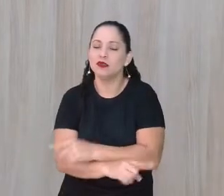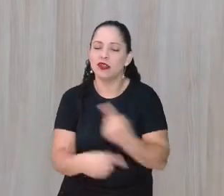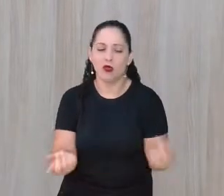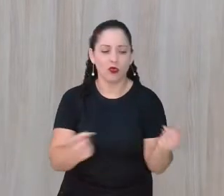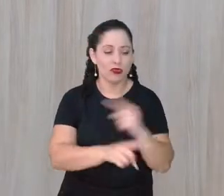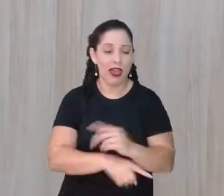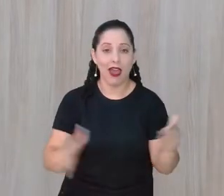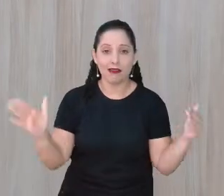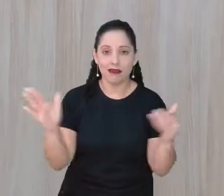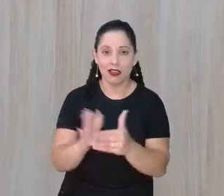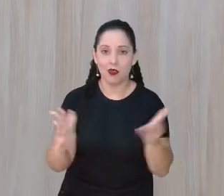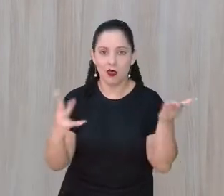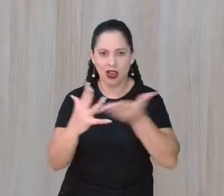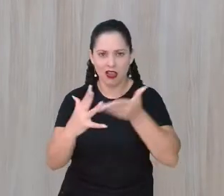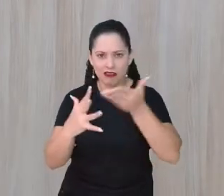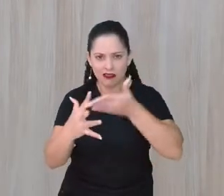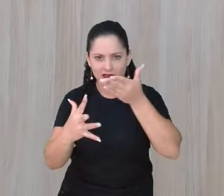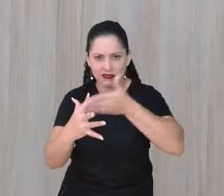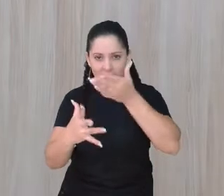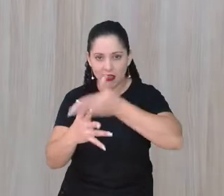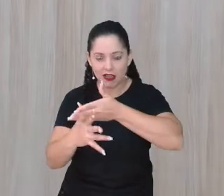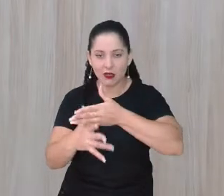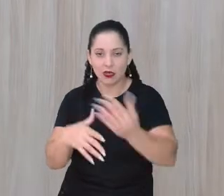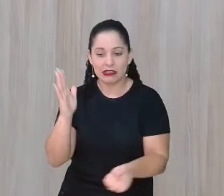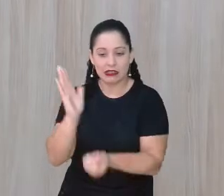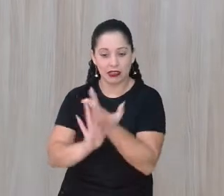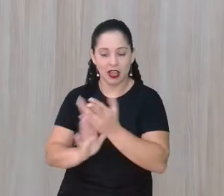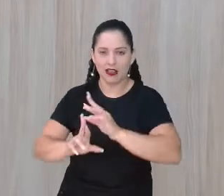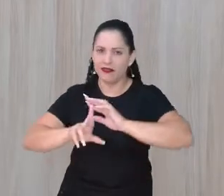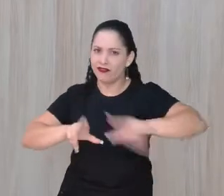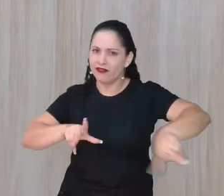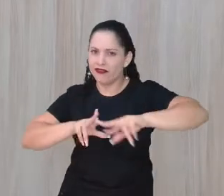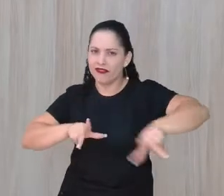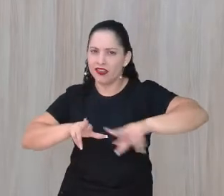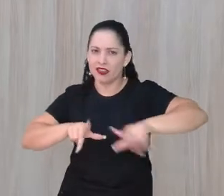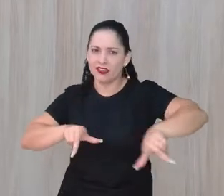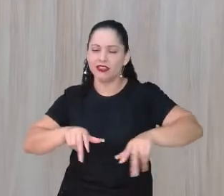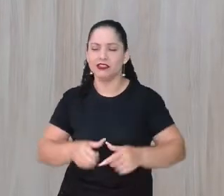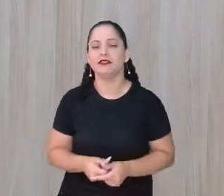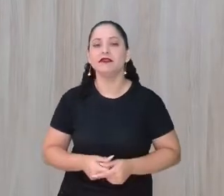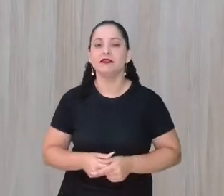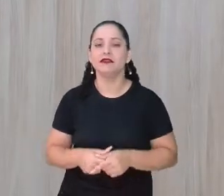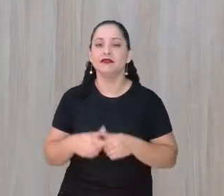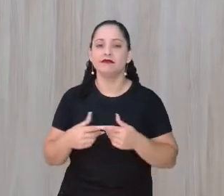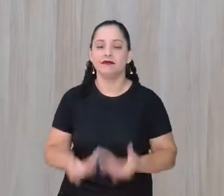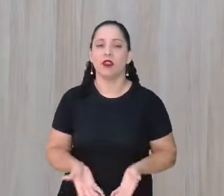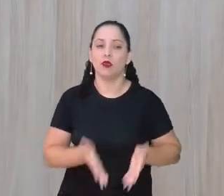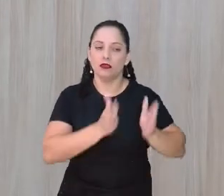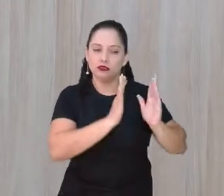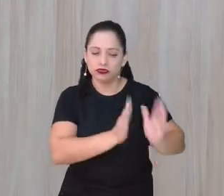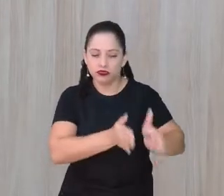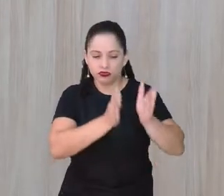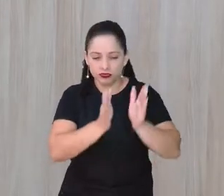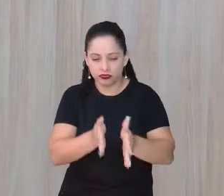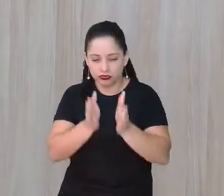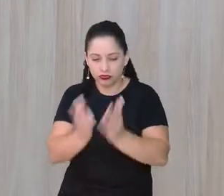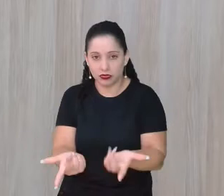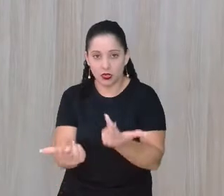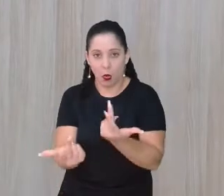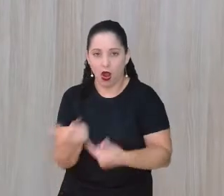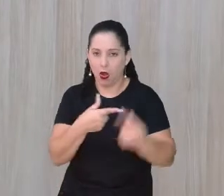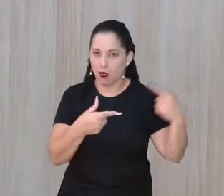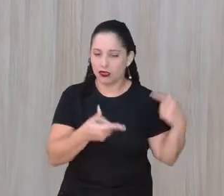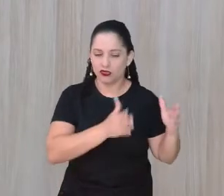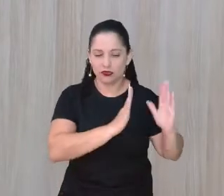um calendário, nesse período, eles criaram. Então, o calendário, em vez de seguir, né, aquela ordem antiga, ali, o